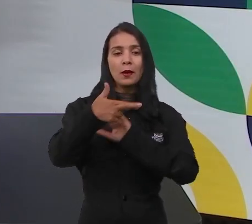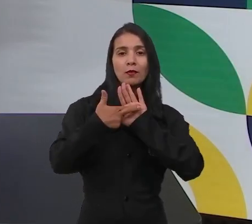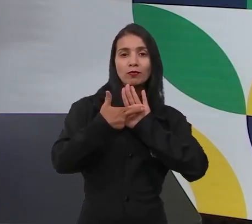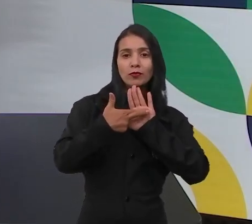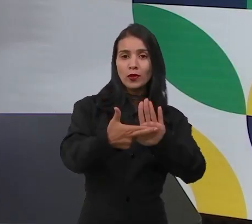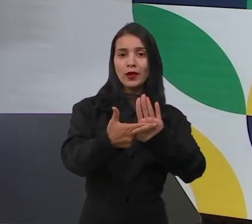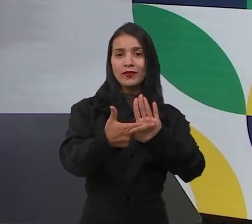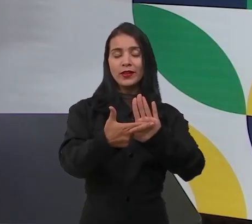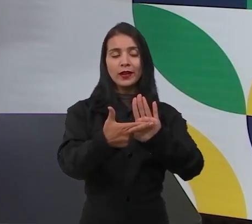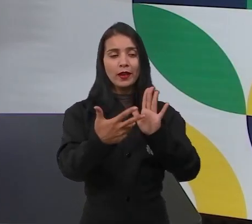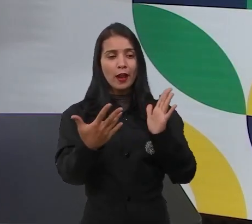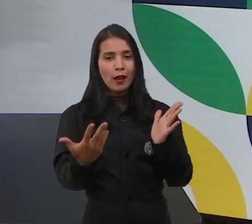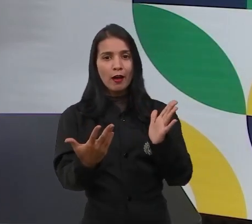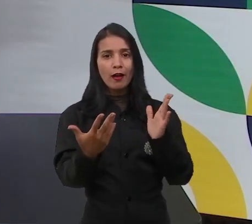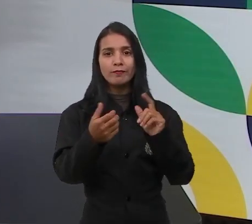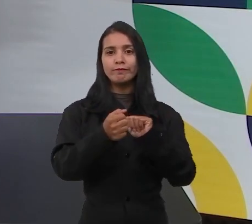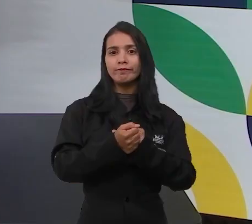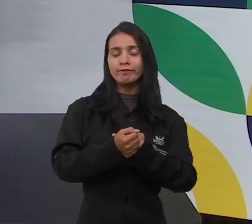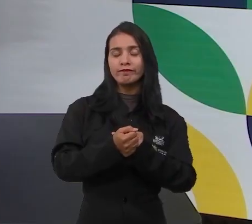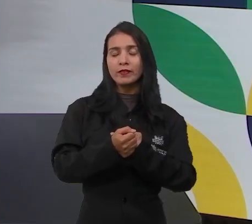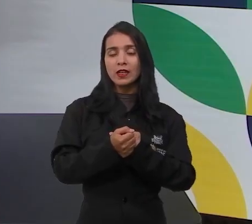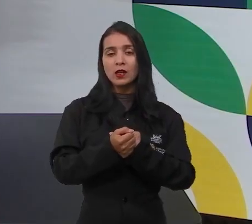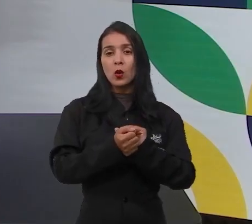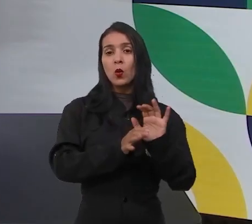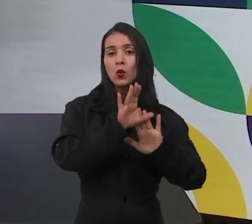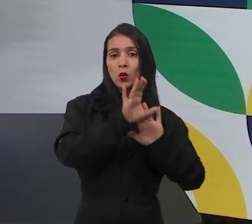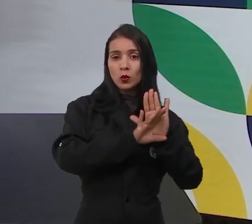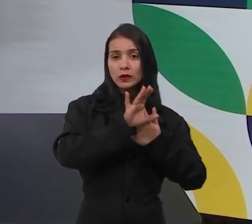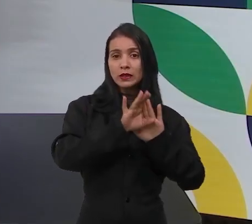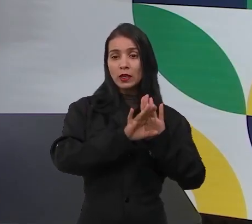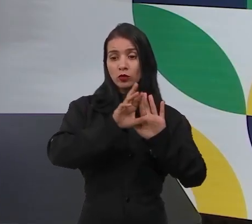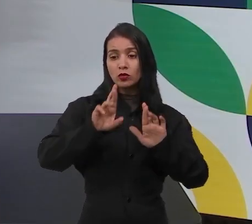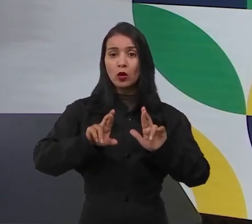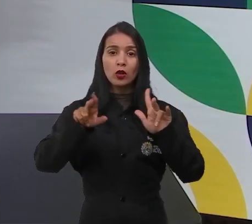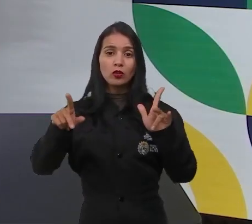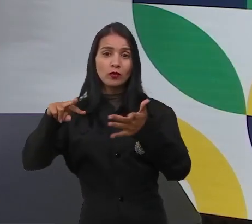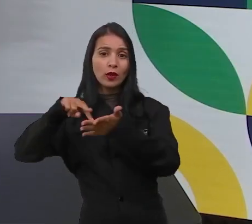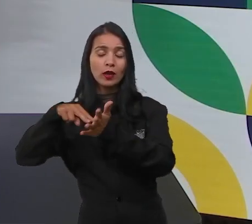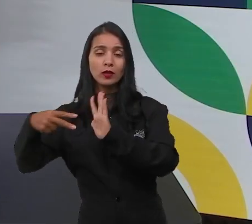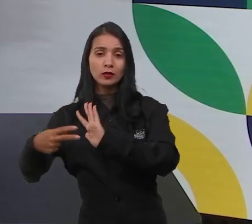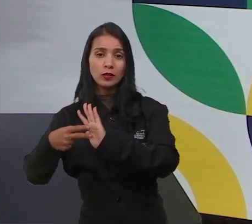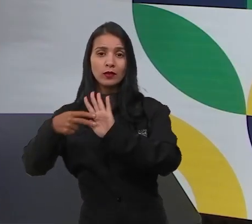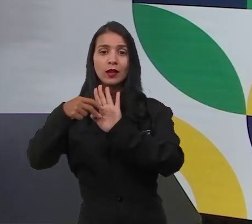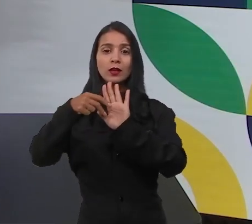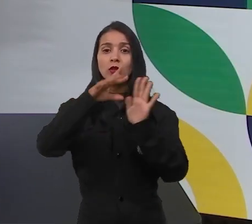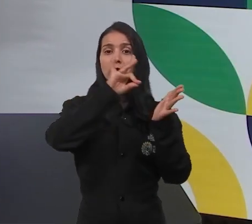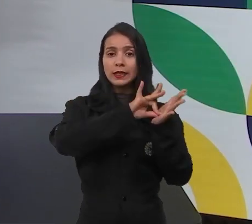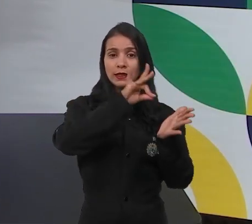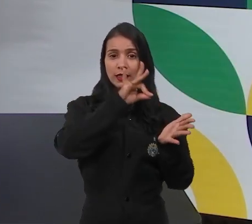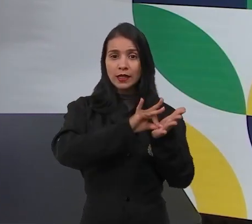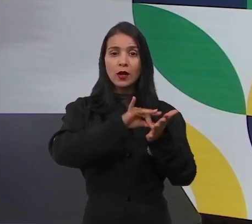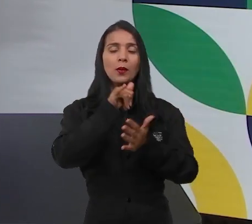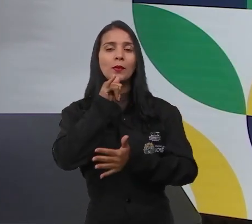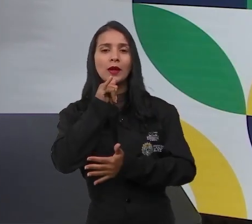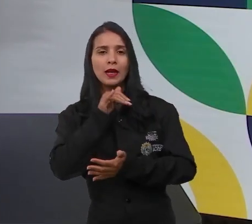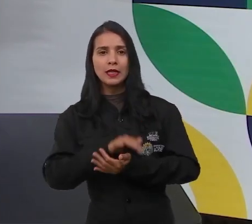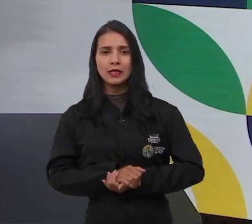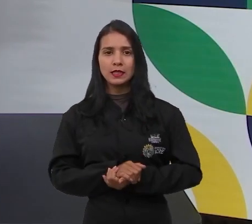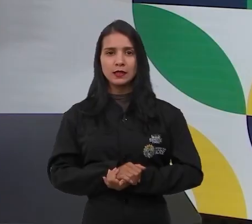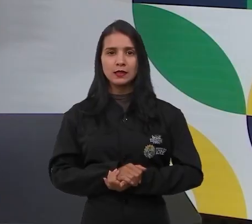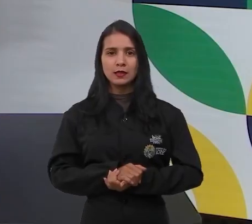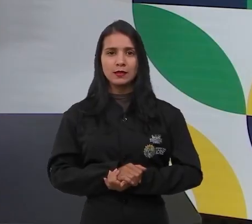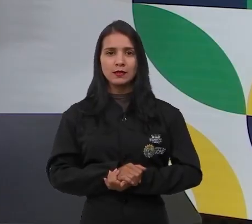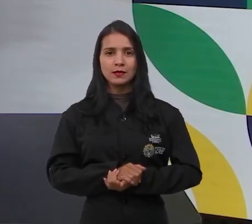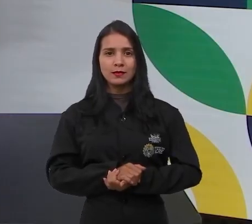trazer ali um significado diferente do literal. Por exemplo, mais vale um pájaro em la mano do que